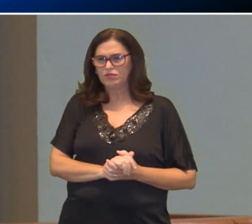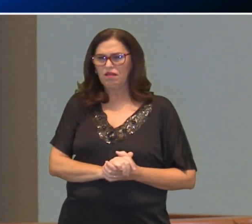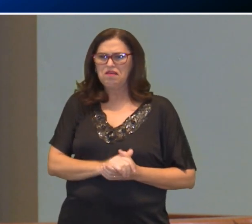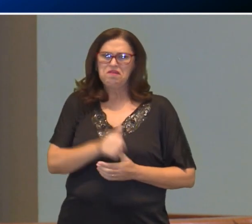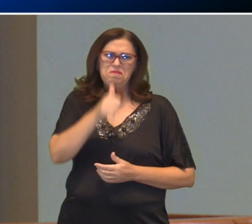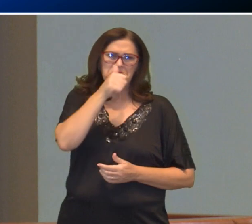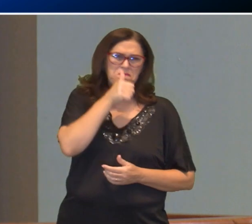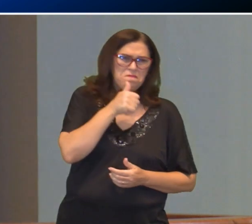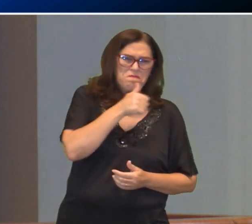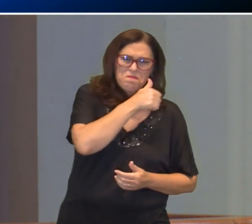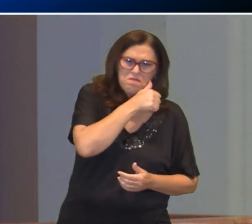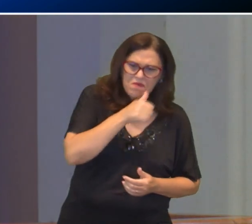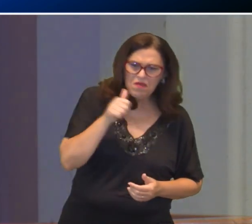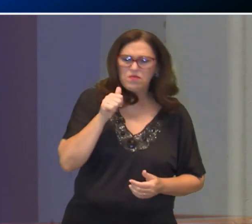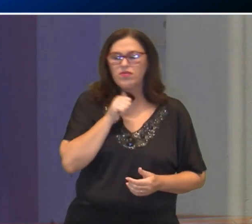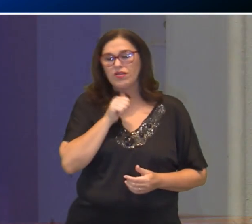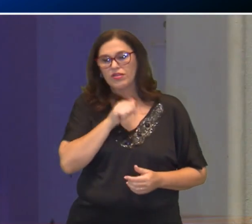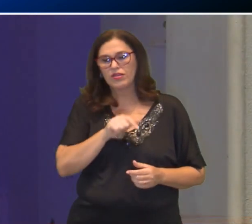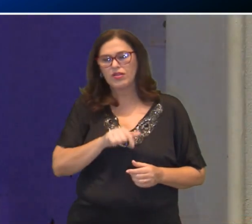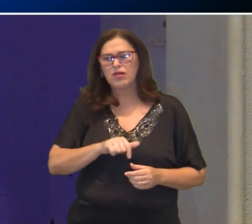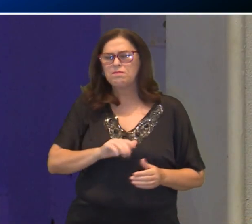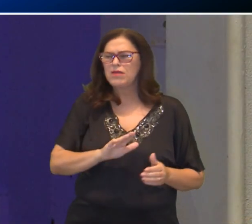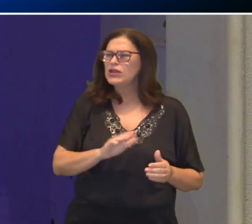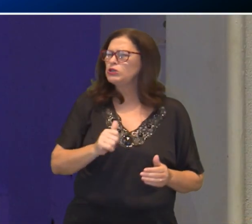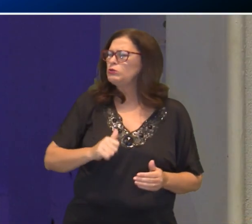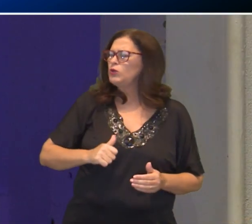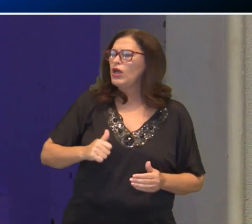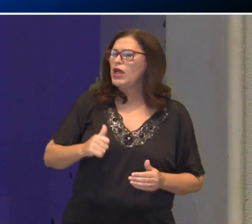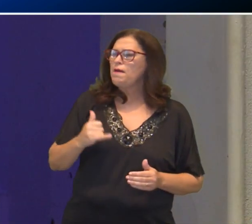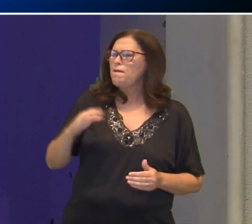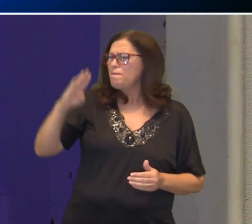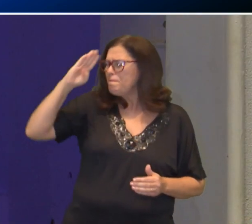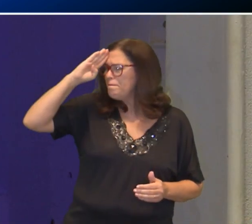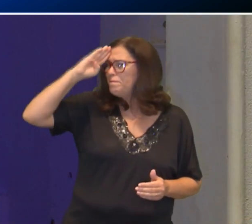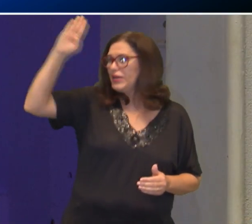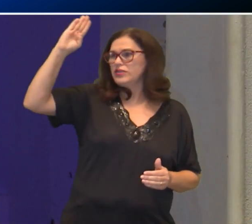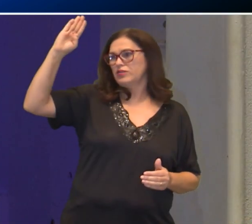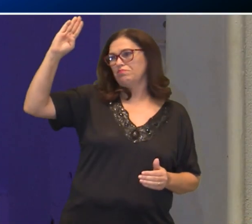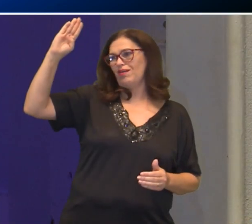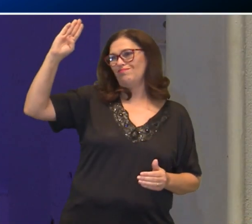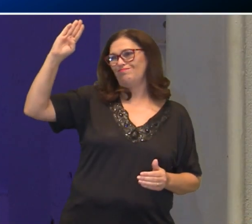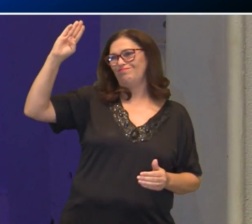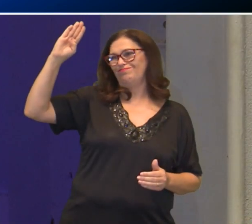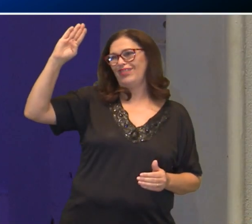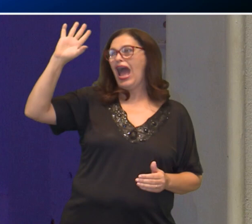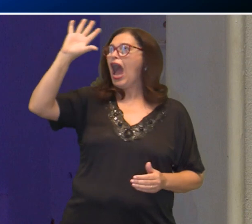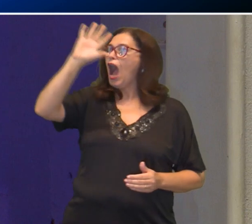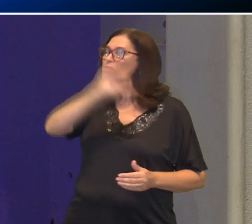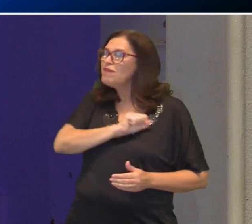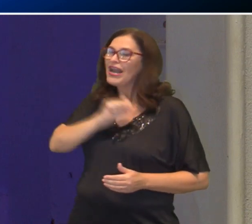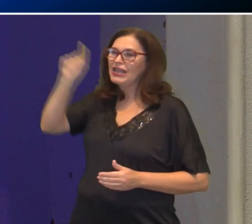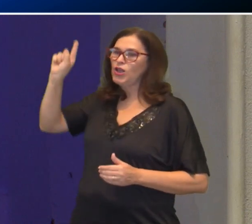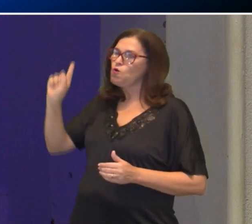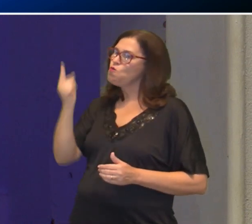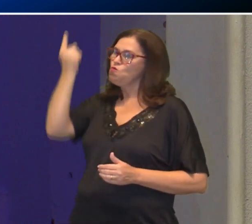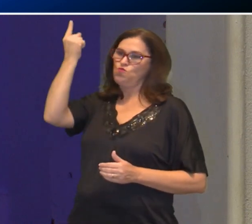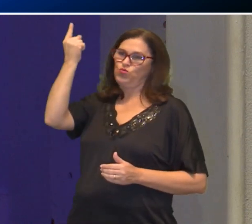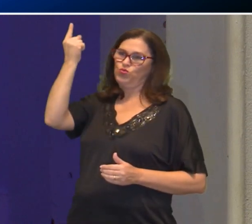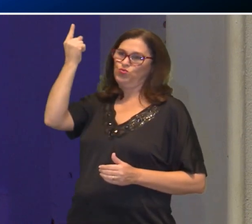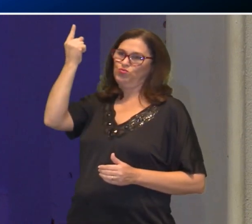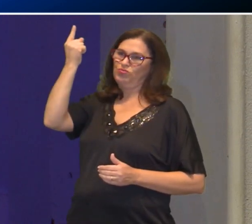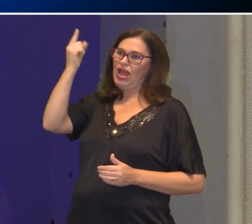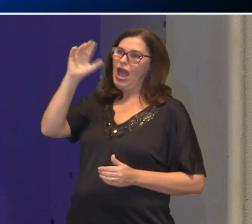sacrifícios, mais do que tudo que a vida religiosa, a expressão